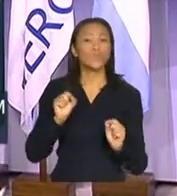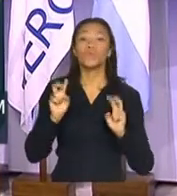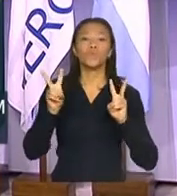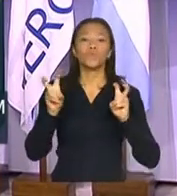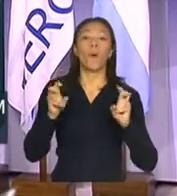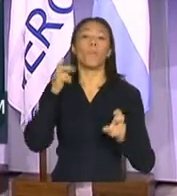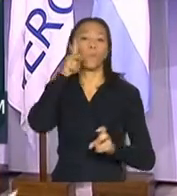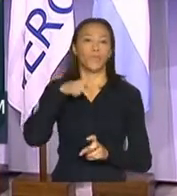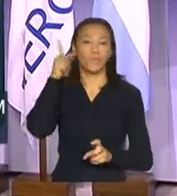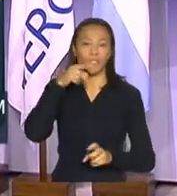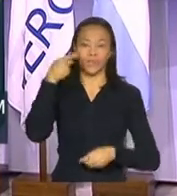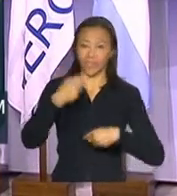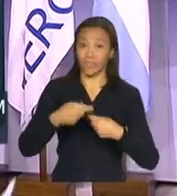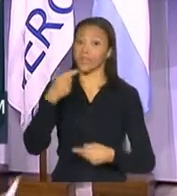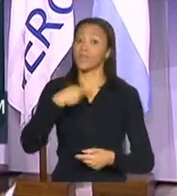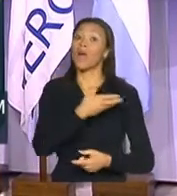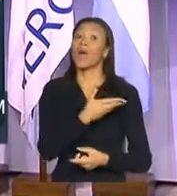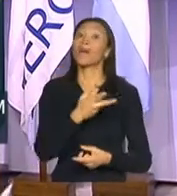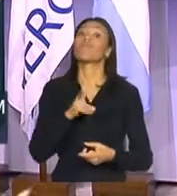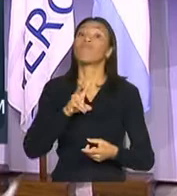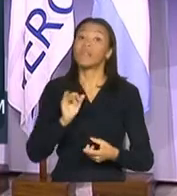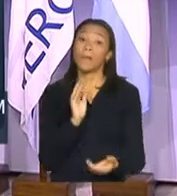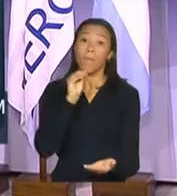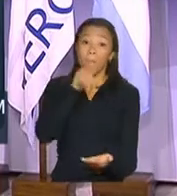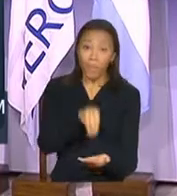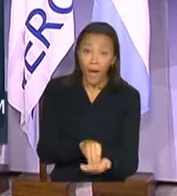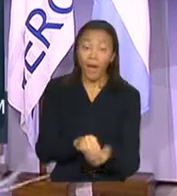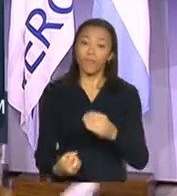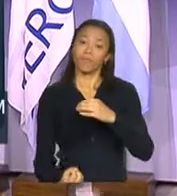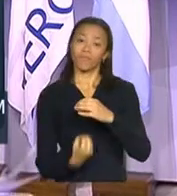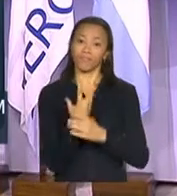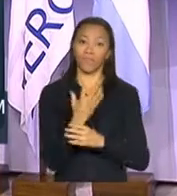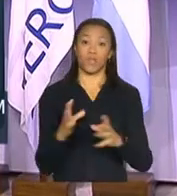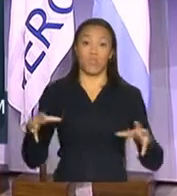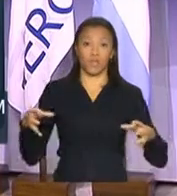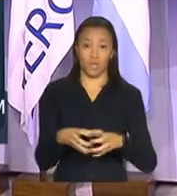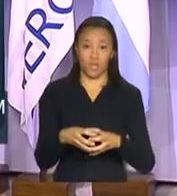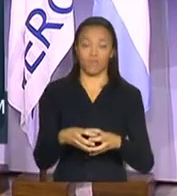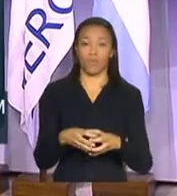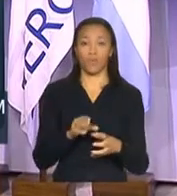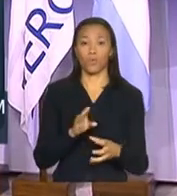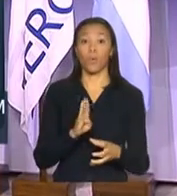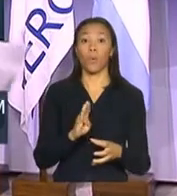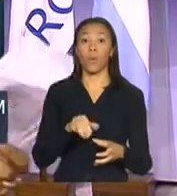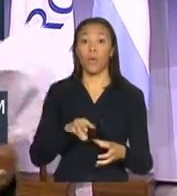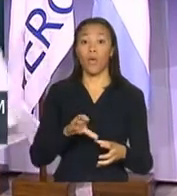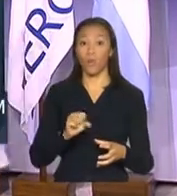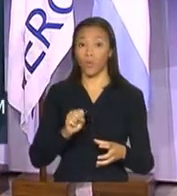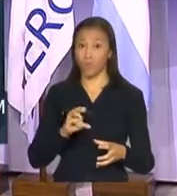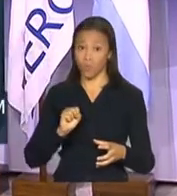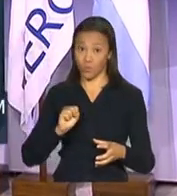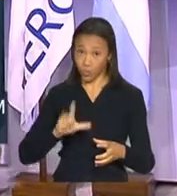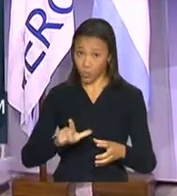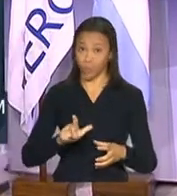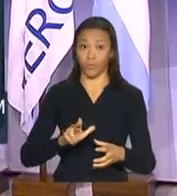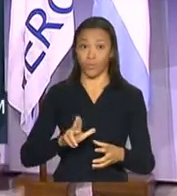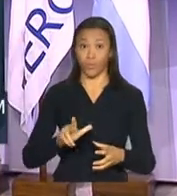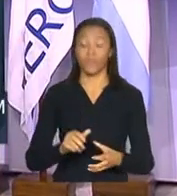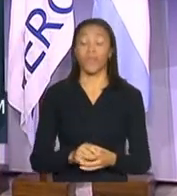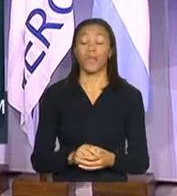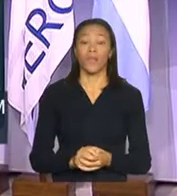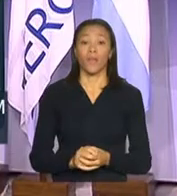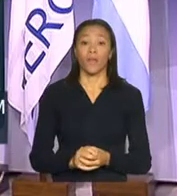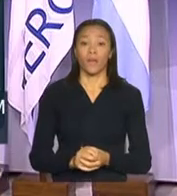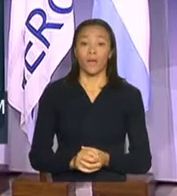de políticas públicas para serem incrementadas no bloco. A previsão é de